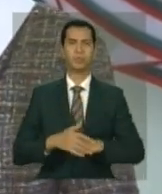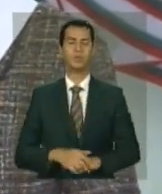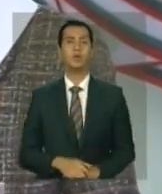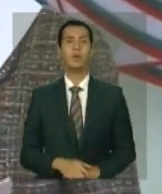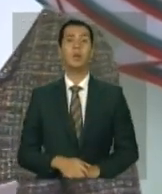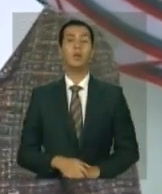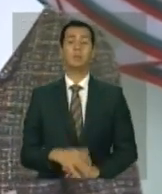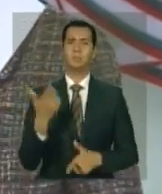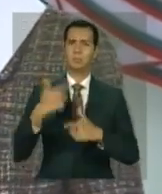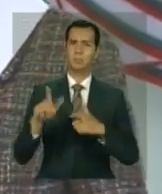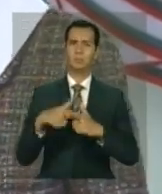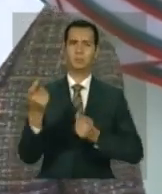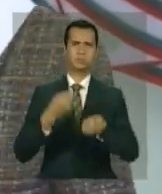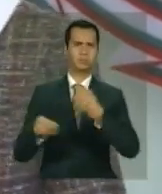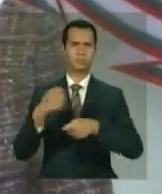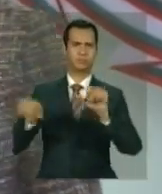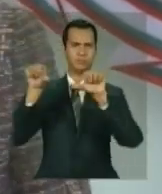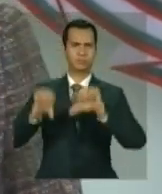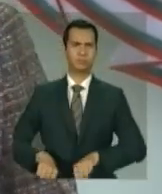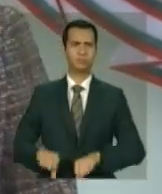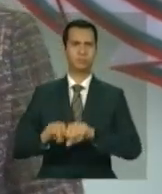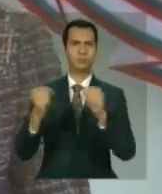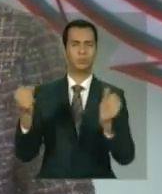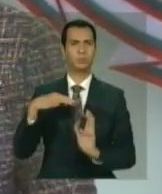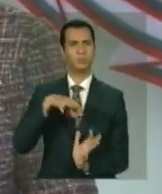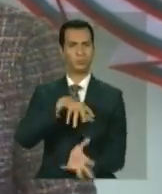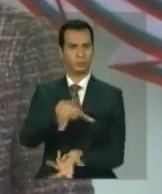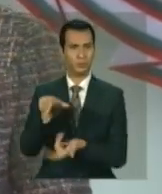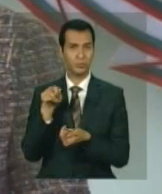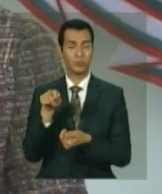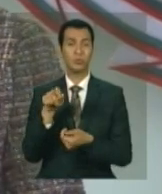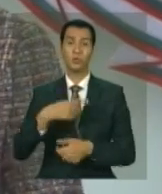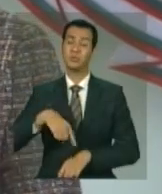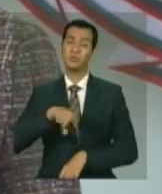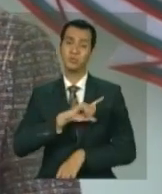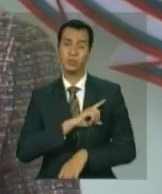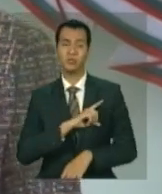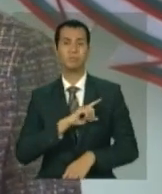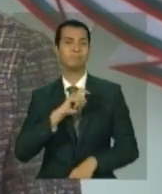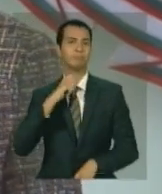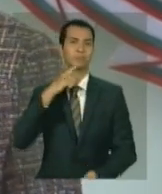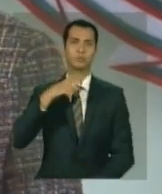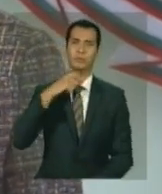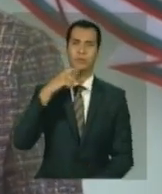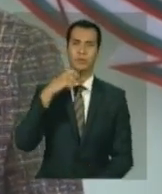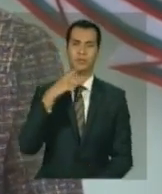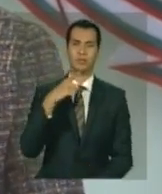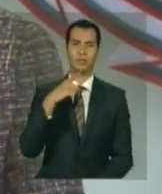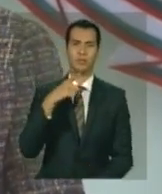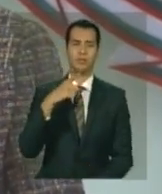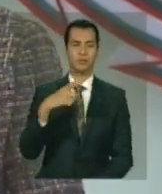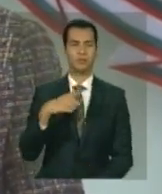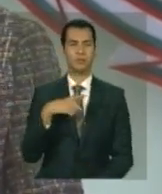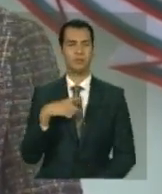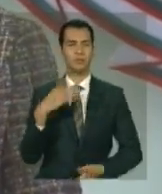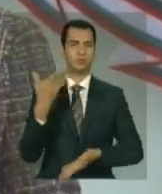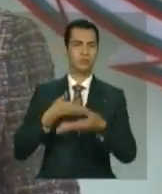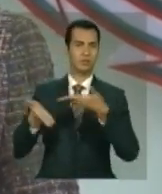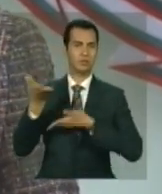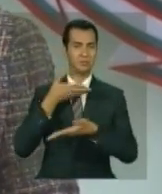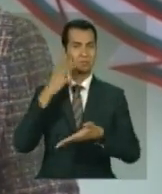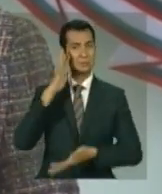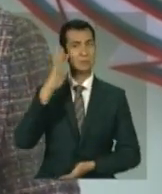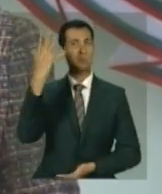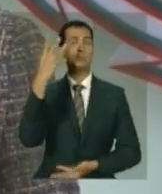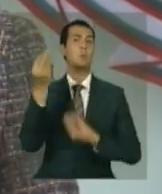ainda em curso nos impede de tirar das cifras de intercâmbio e conclusões